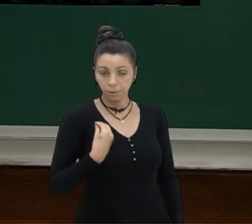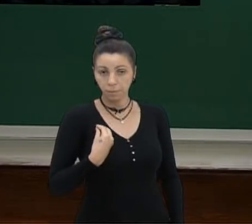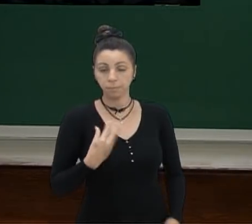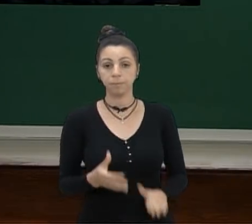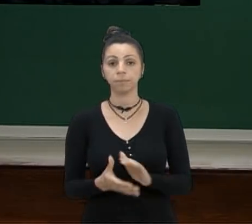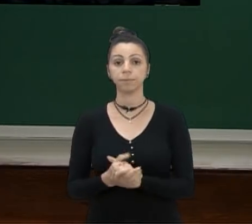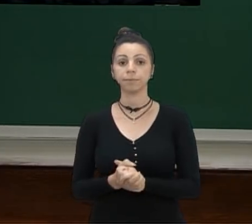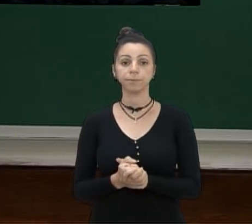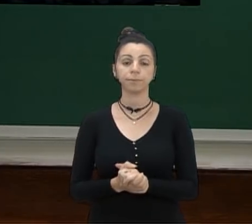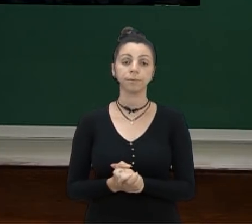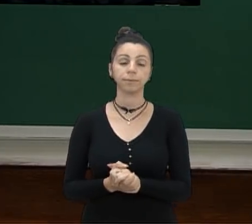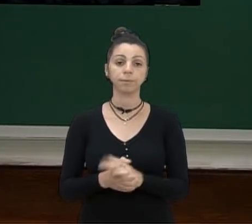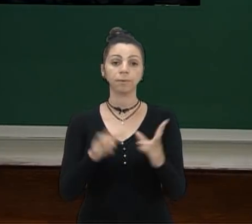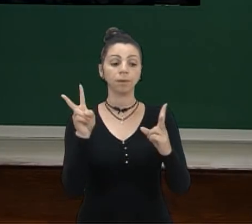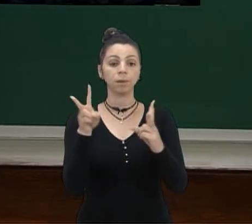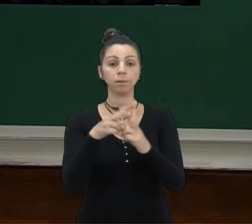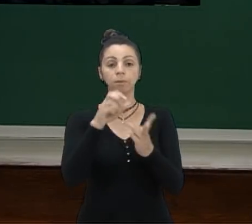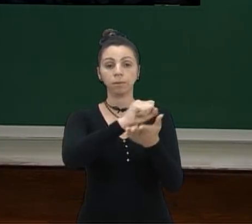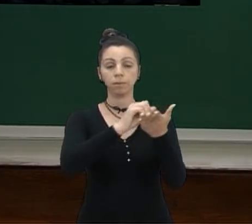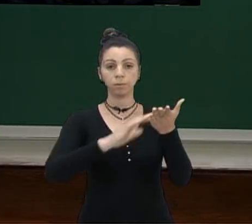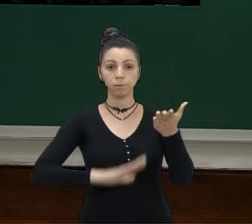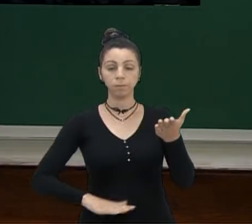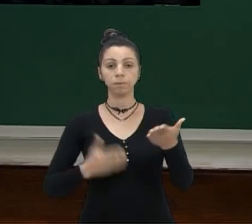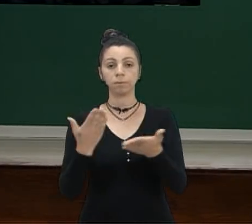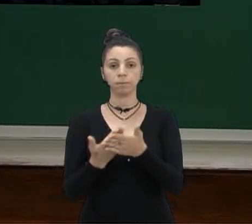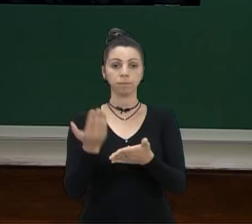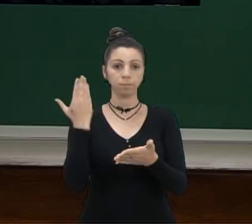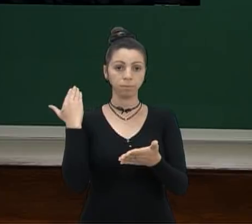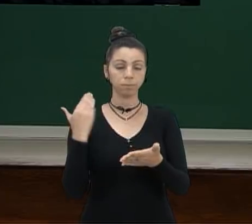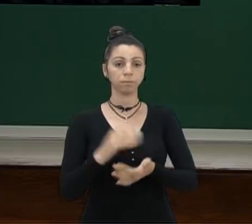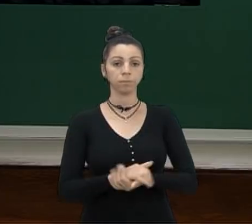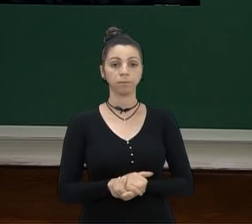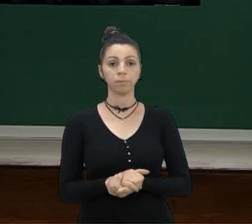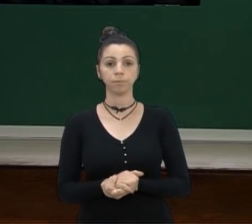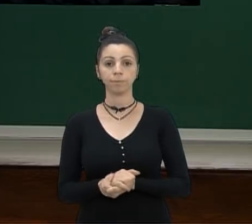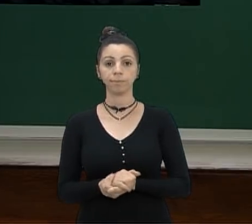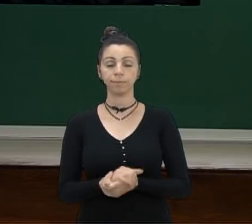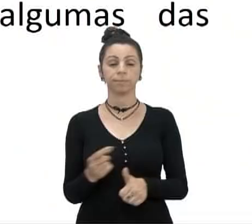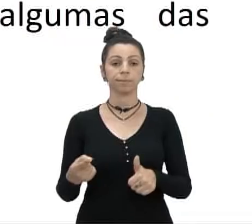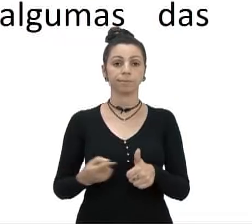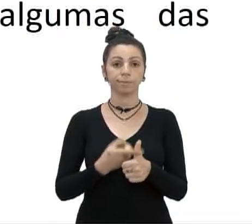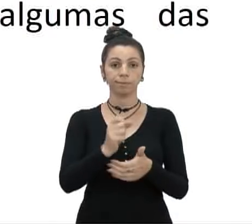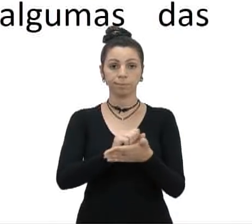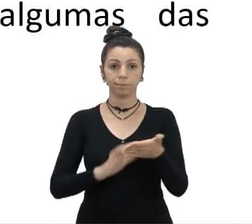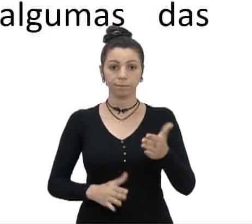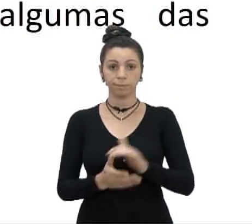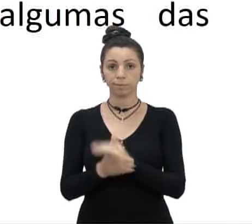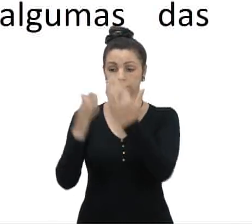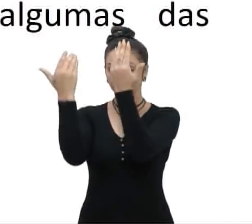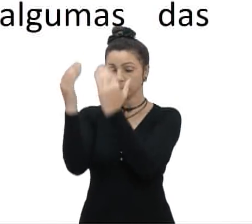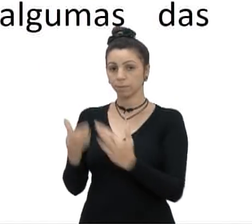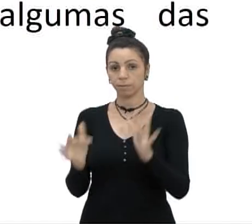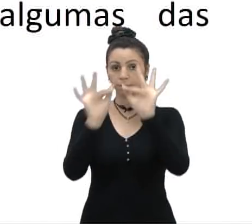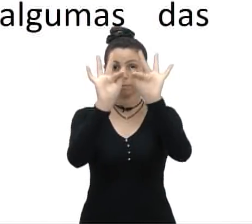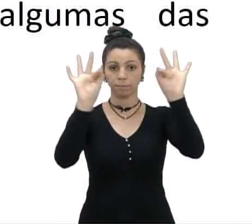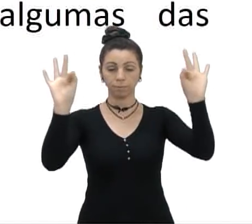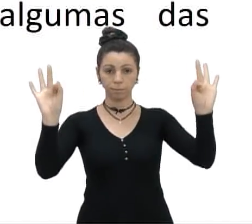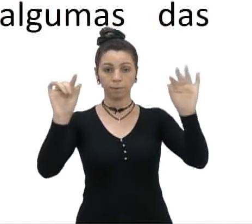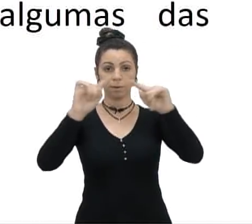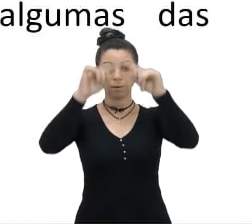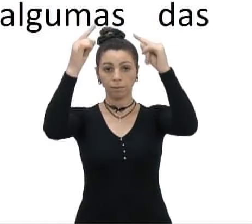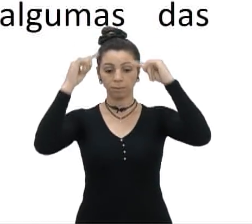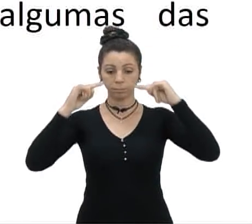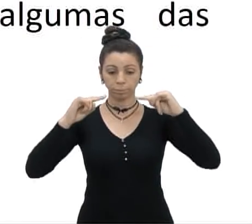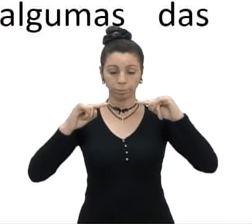com vocês as duas atividades da aula anterior. Dizia assim o primeiro exercício: analise as frases a seguir e